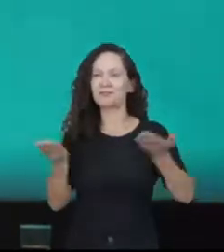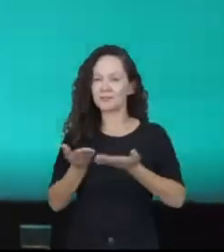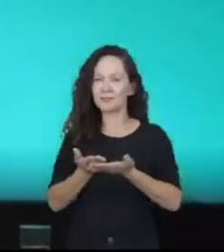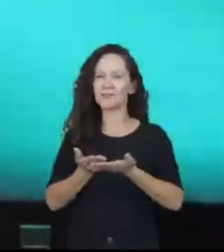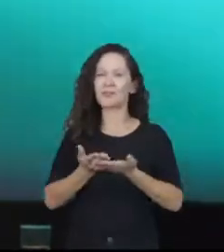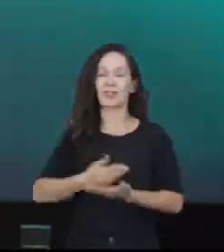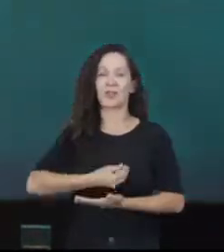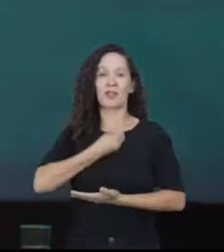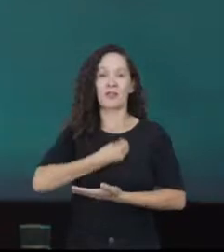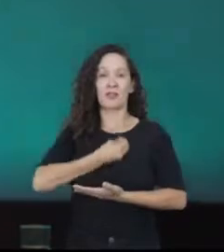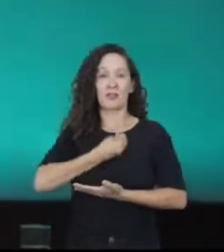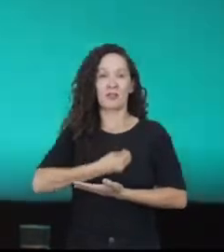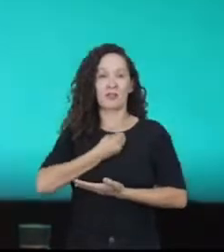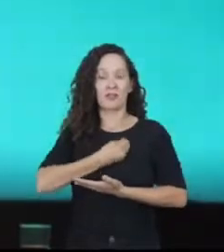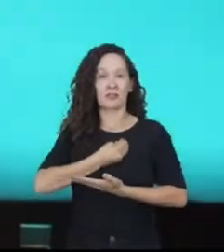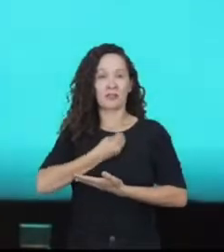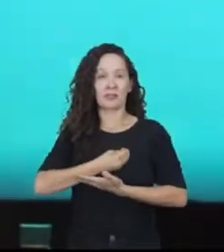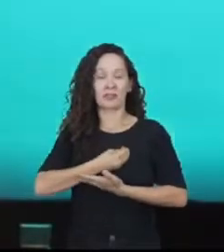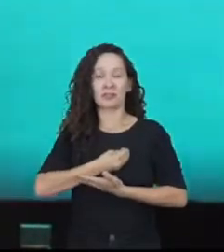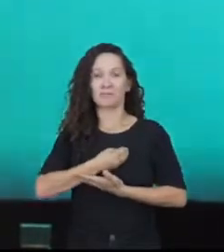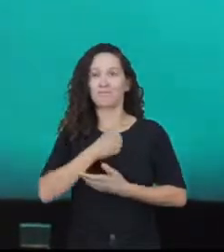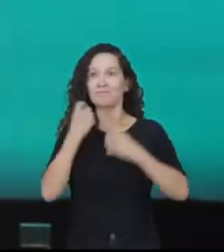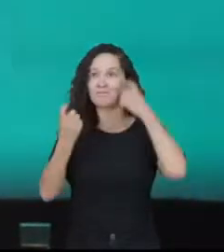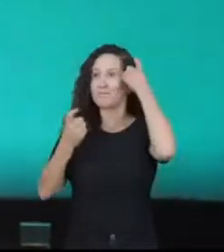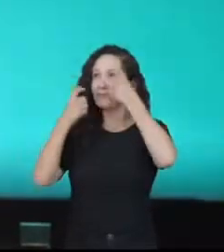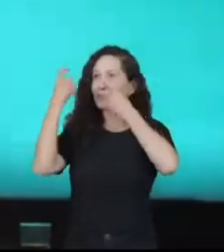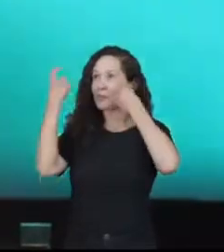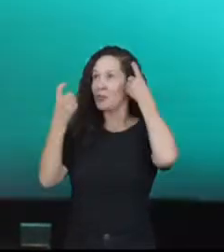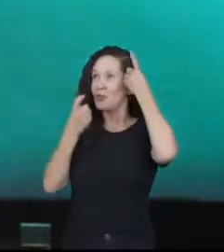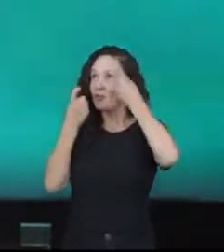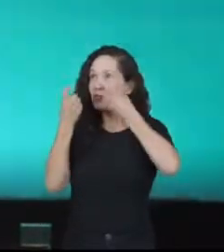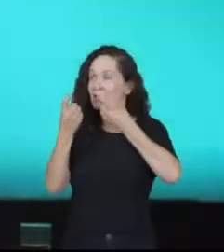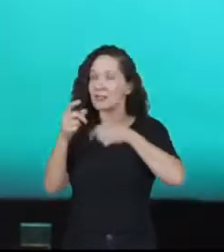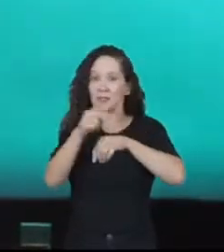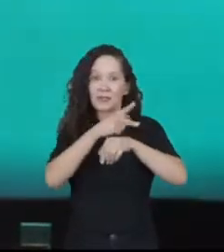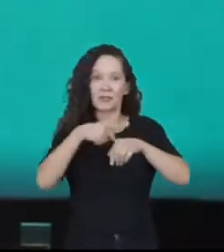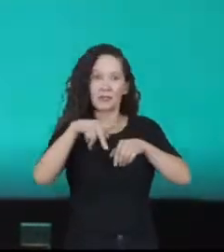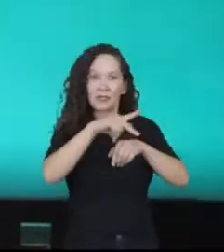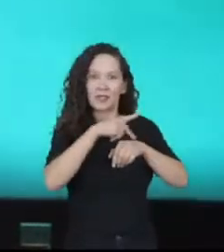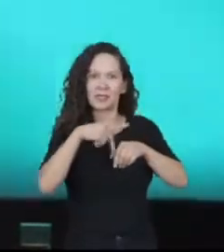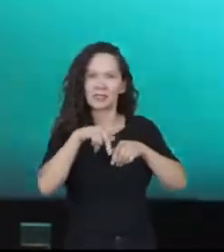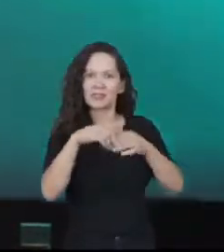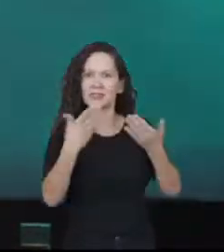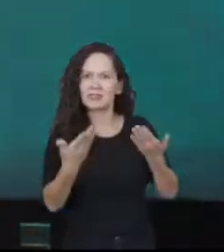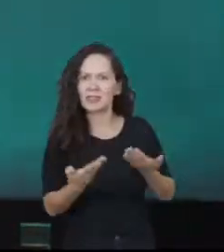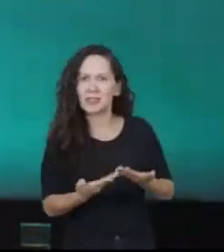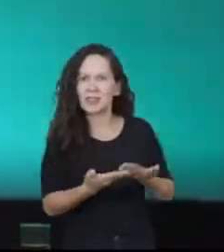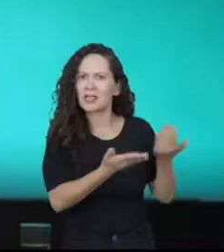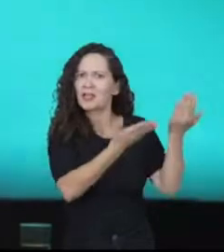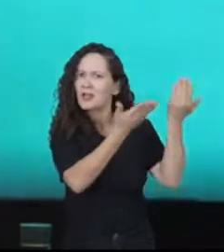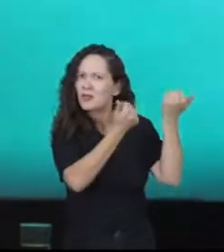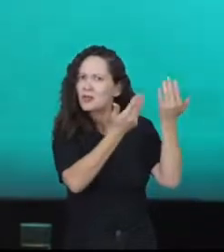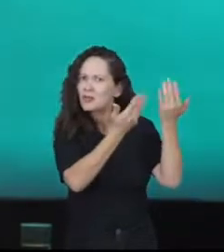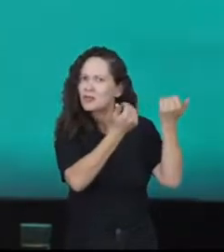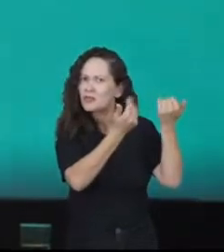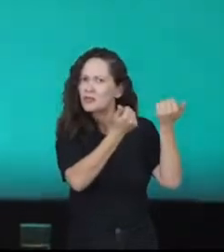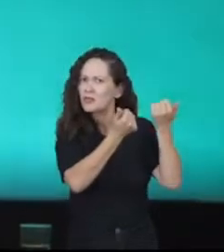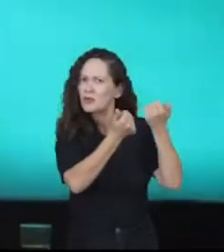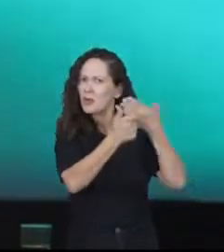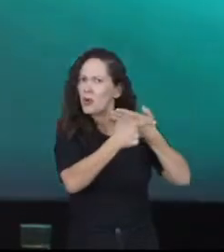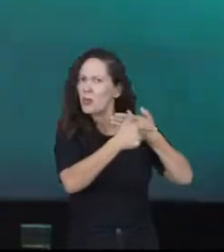situação desoladora. Um país cujo maior desejo de sua juventude é ir embora para o